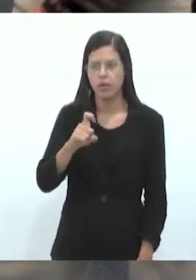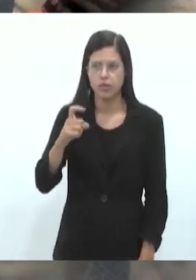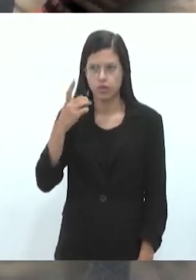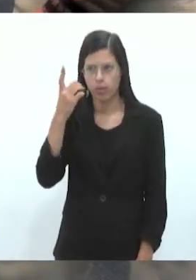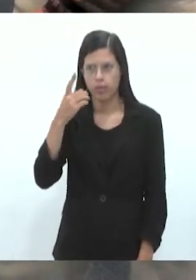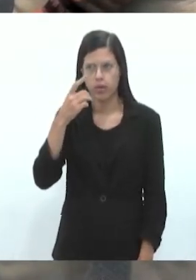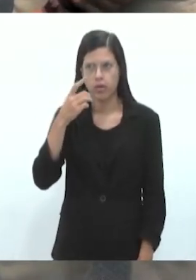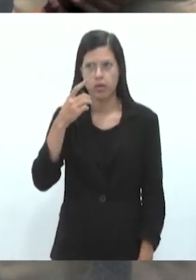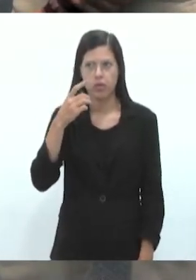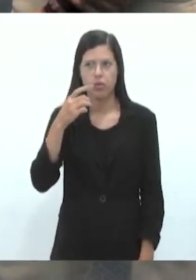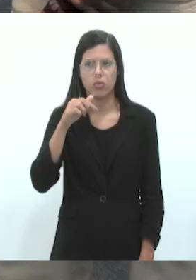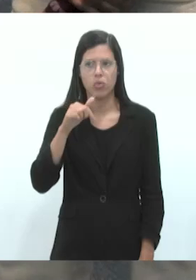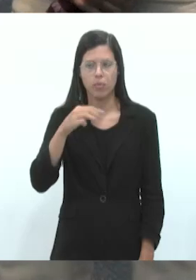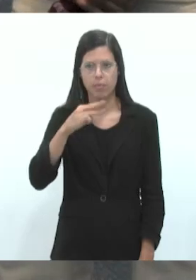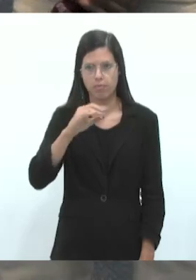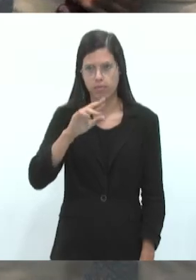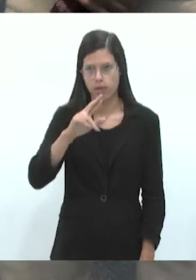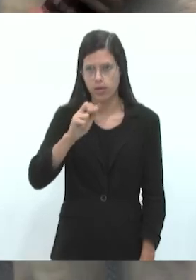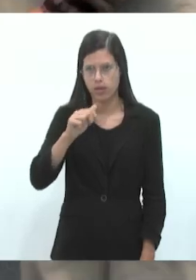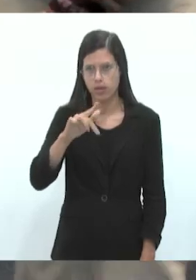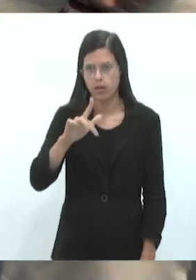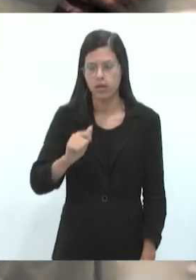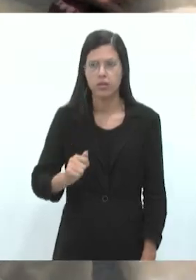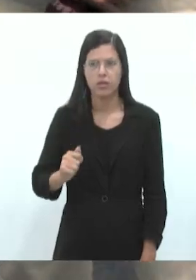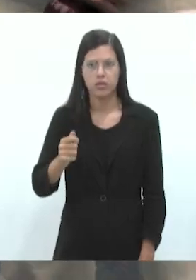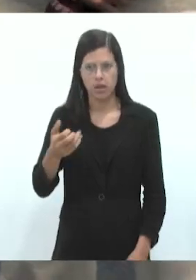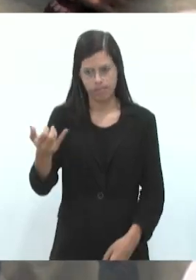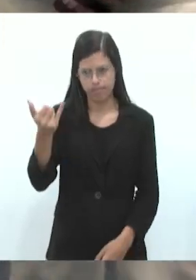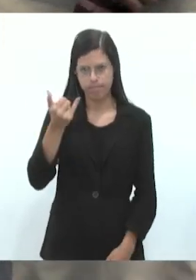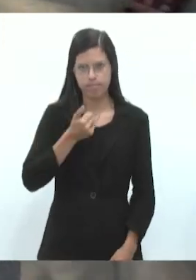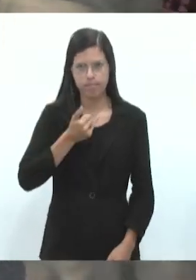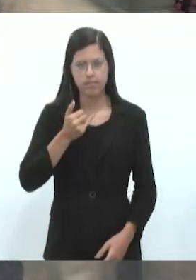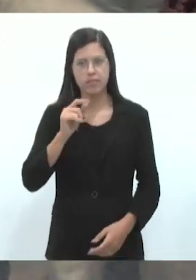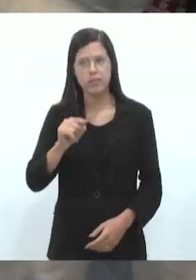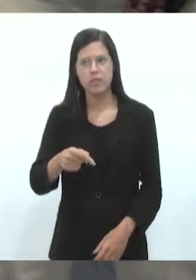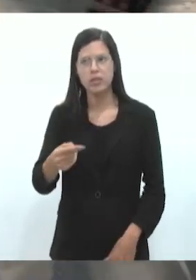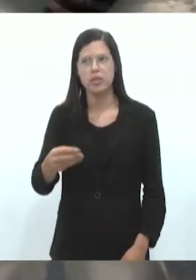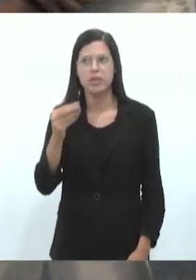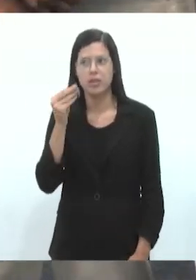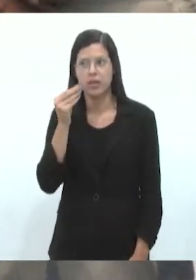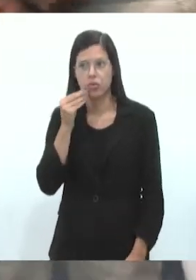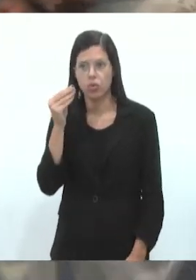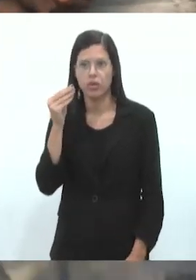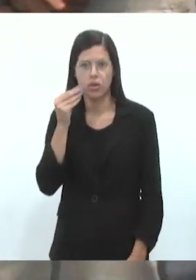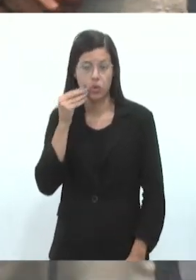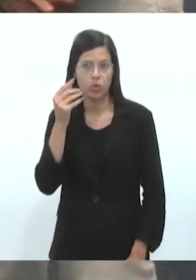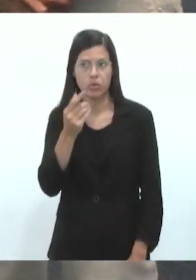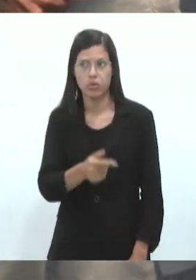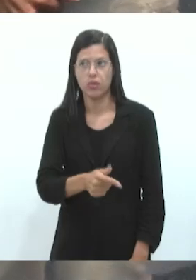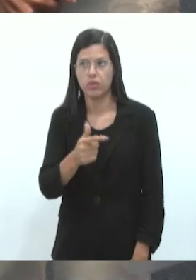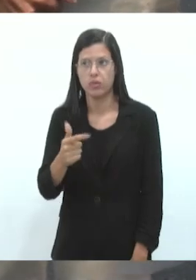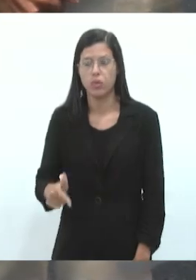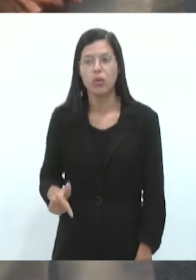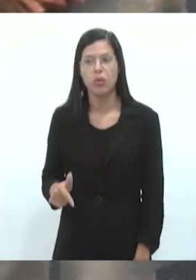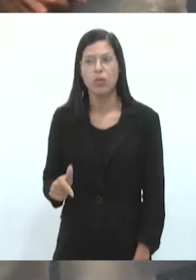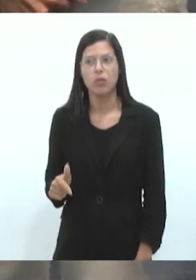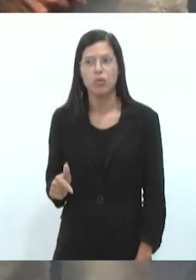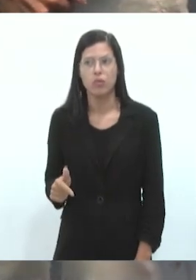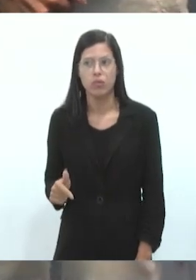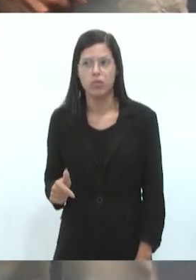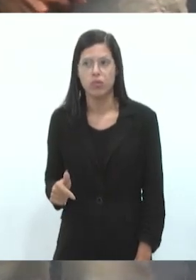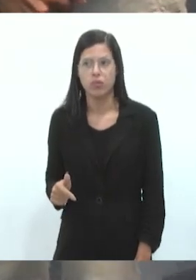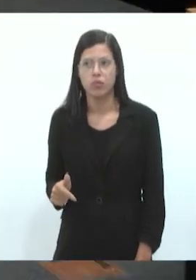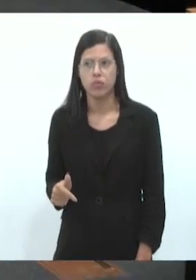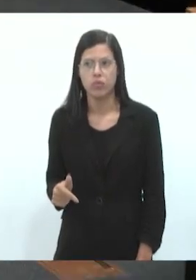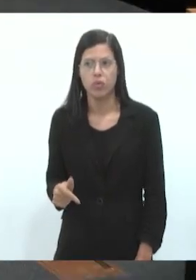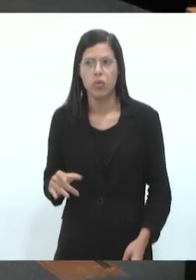Miranda, que depois de muitas tentativas, finalmente foi notificado e intimado o